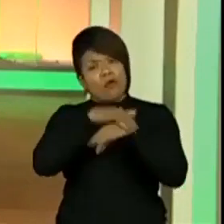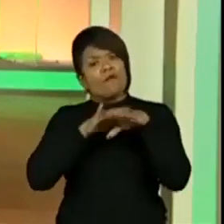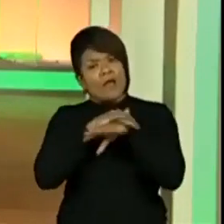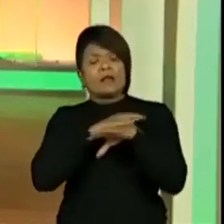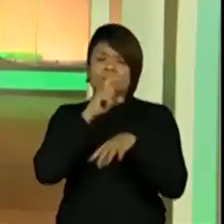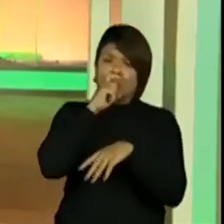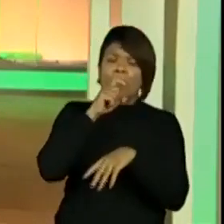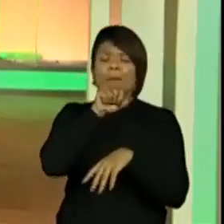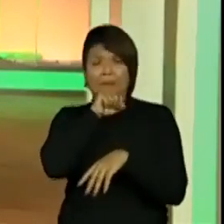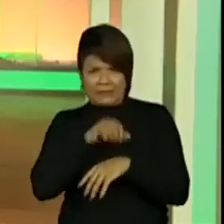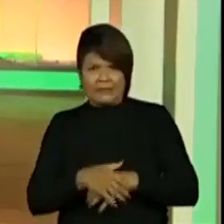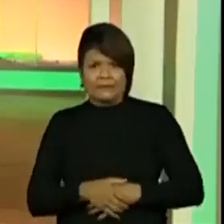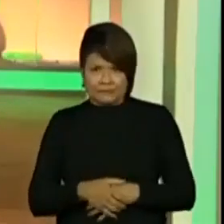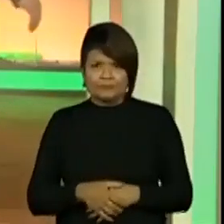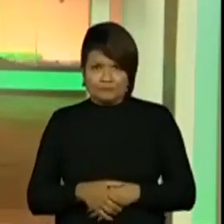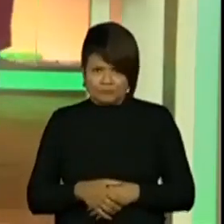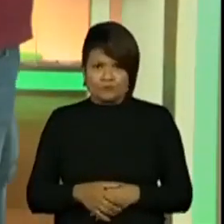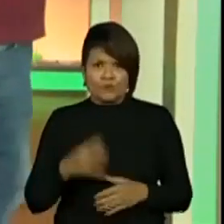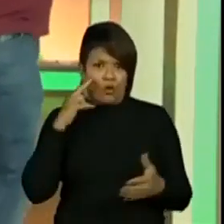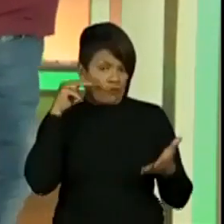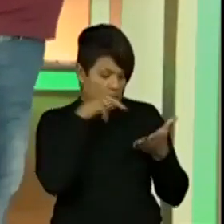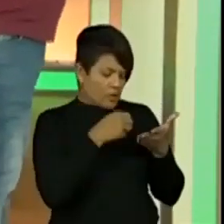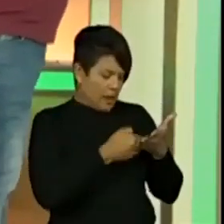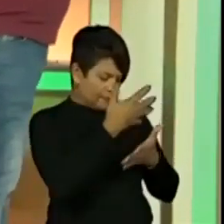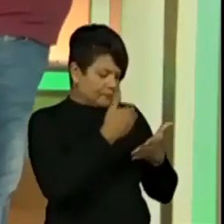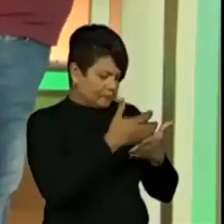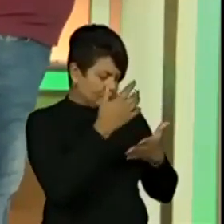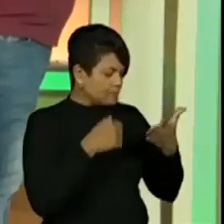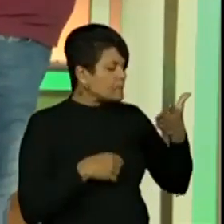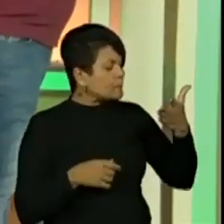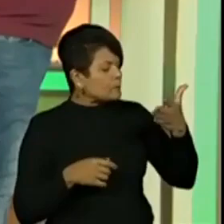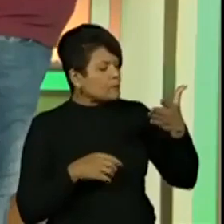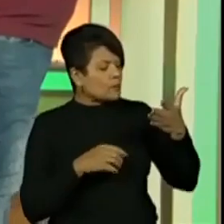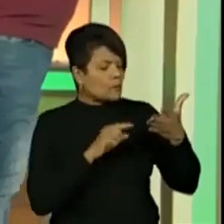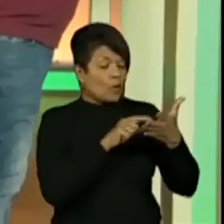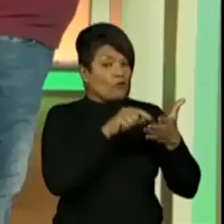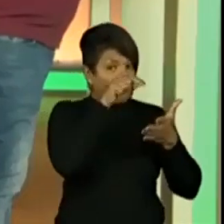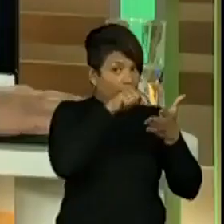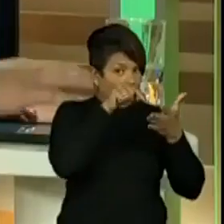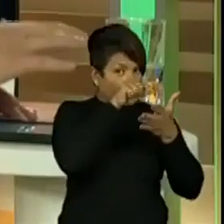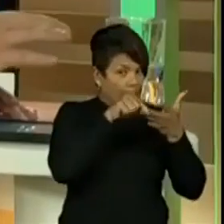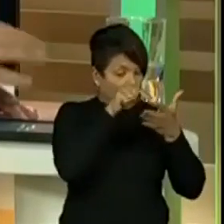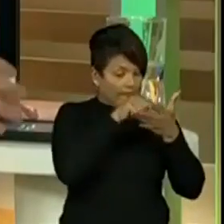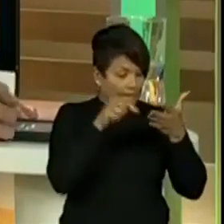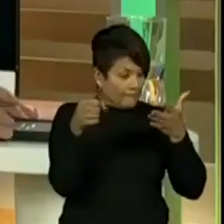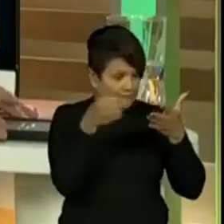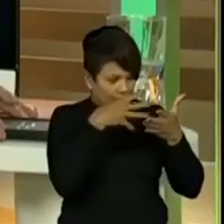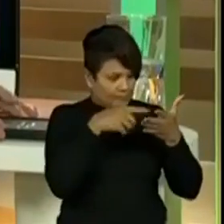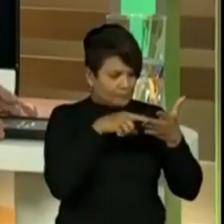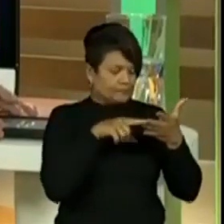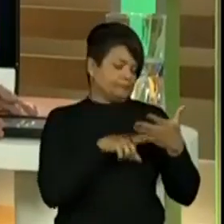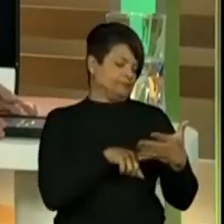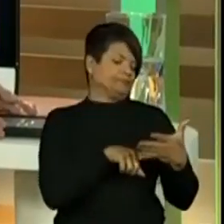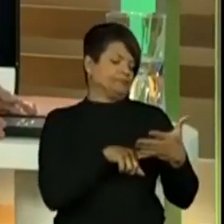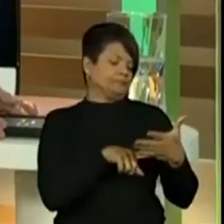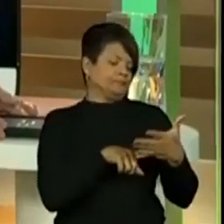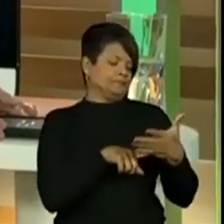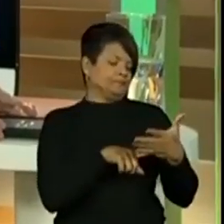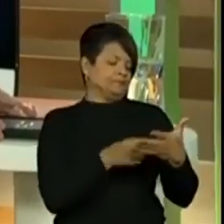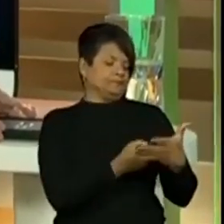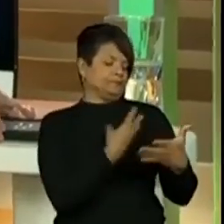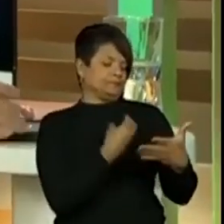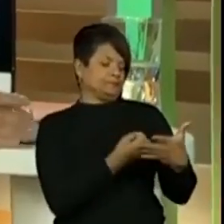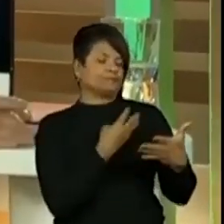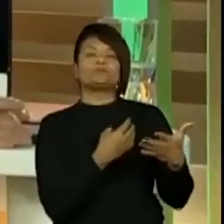que já ocorreram? Eu vou dar uma olhadinha no nosso chat aqui, tá? Deixa eu atualizar, que tem que atualizar. Senão não chegam